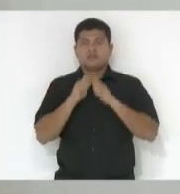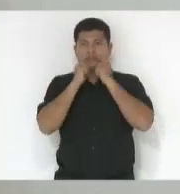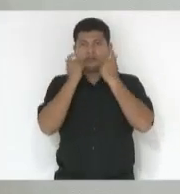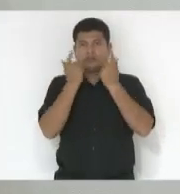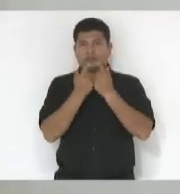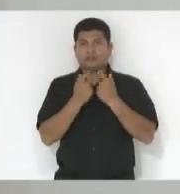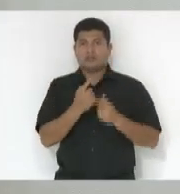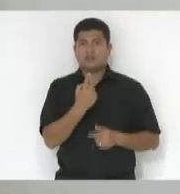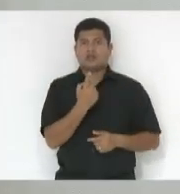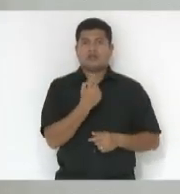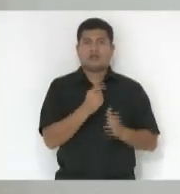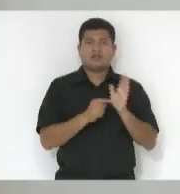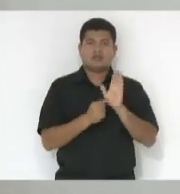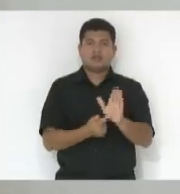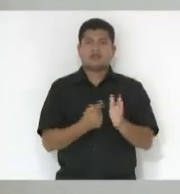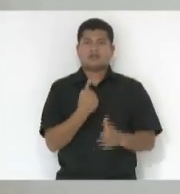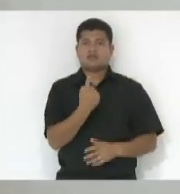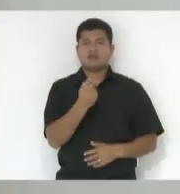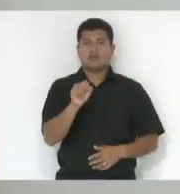número